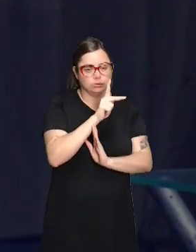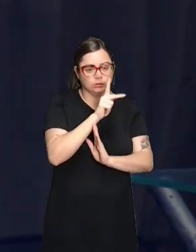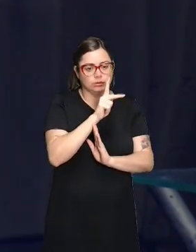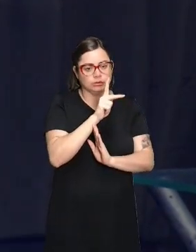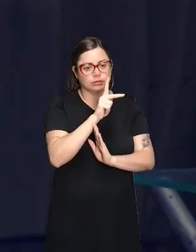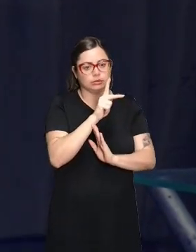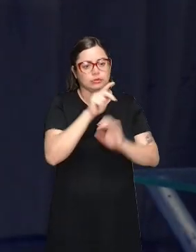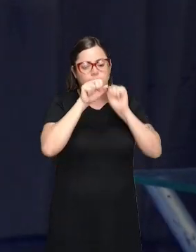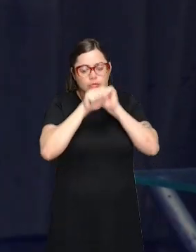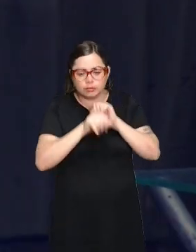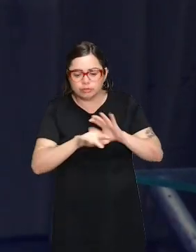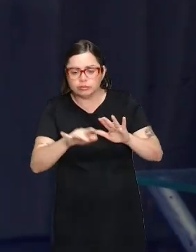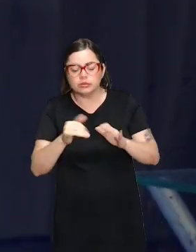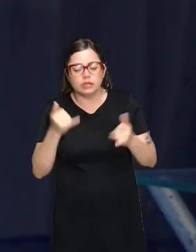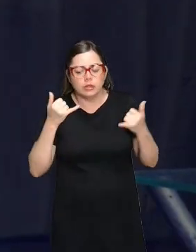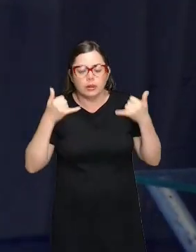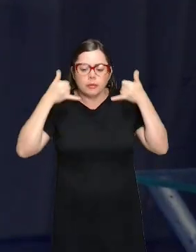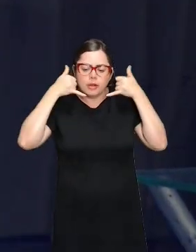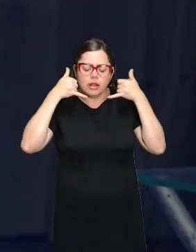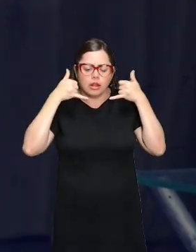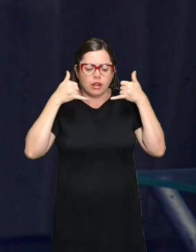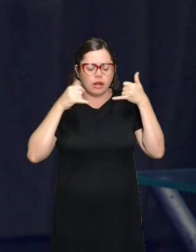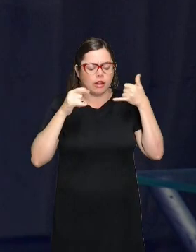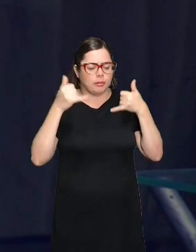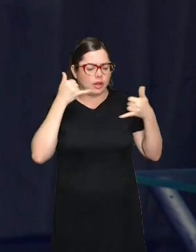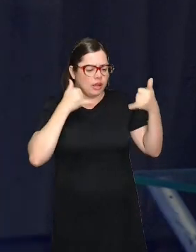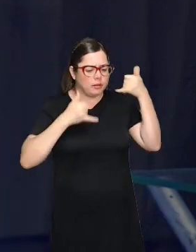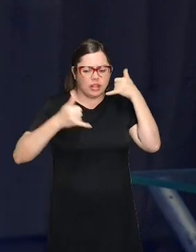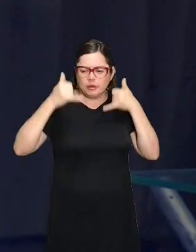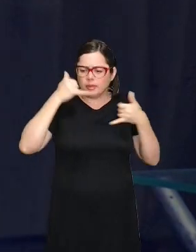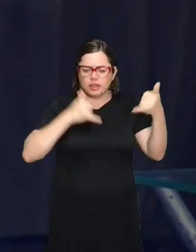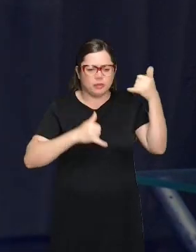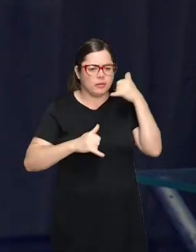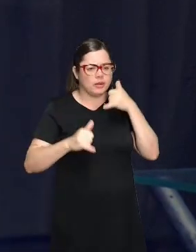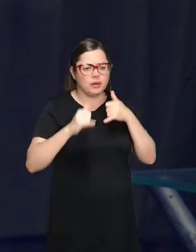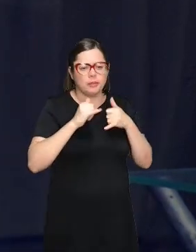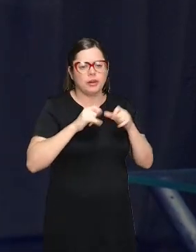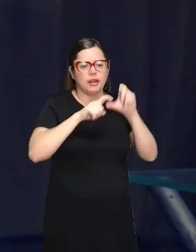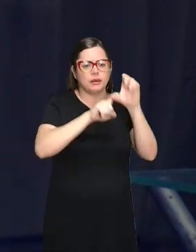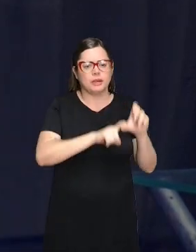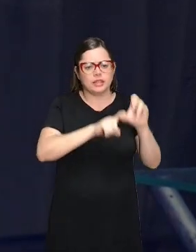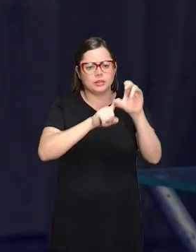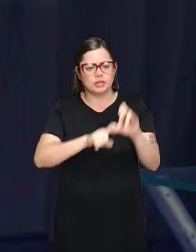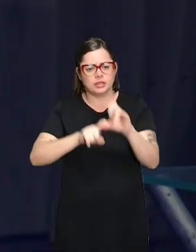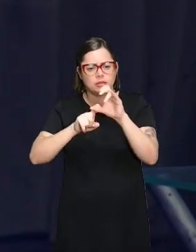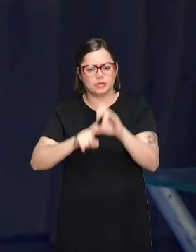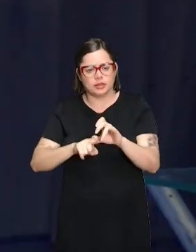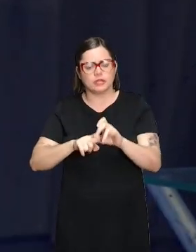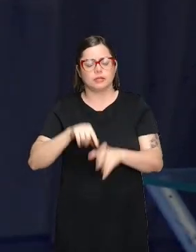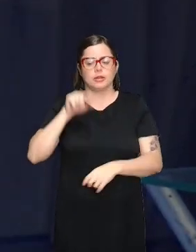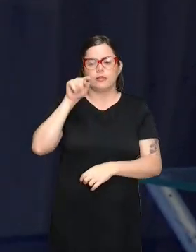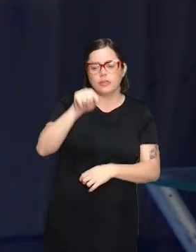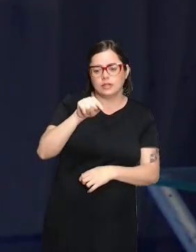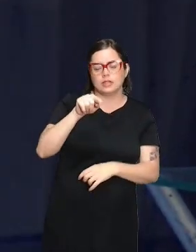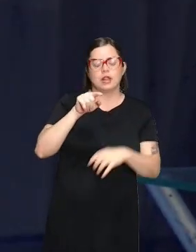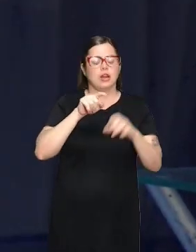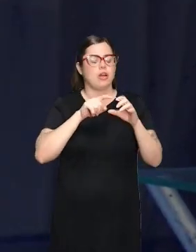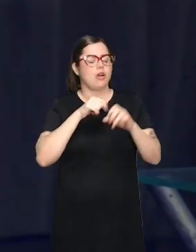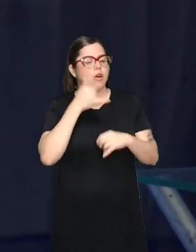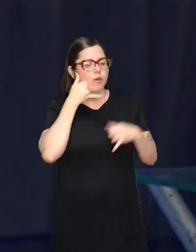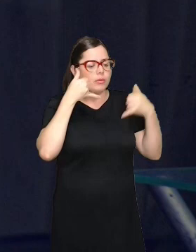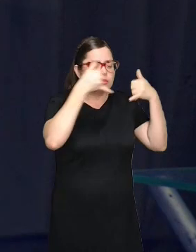começam a te ligar oferecendo empréstimo, ou para você, ou para sua avó, como aconteceu no meu caso. Então, é para você